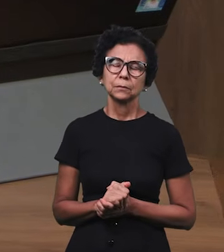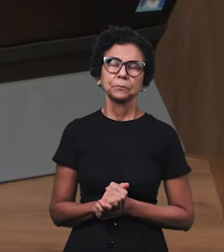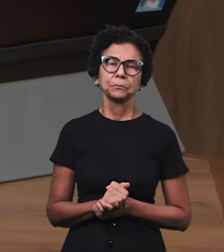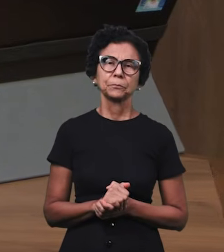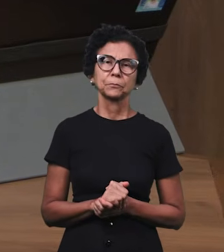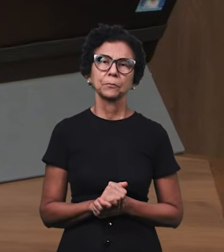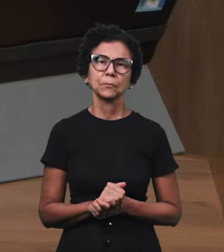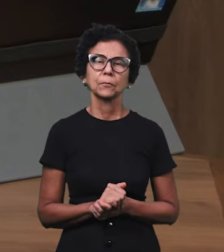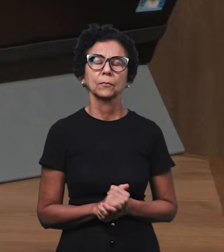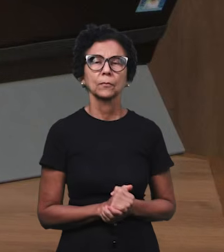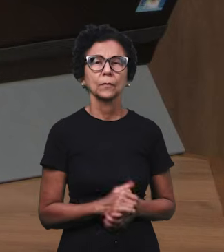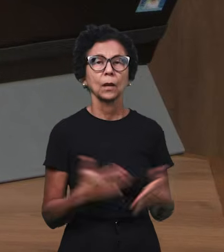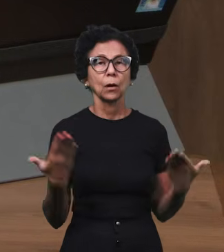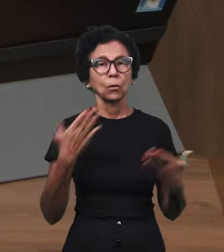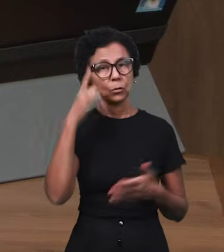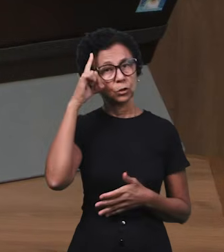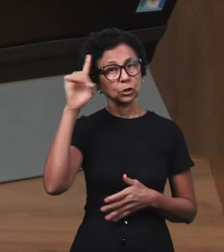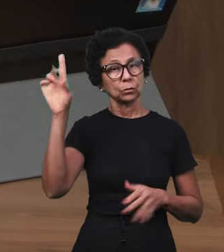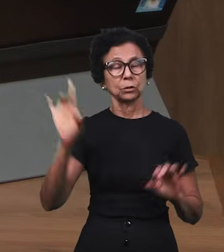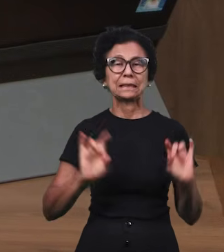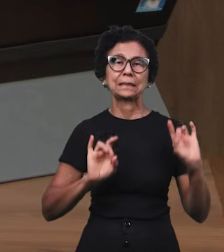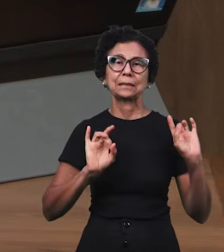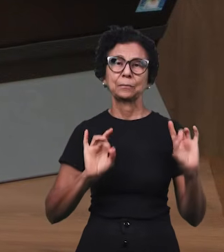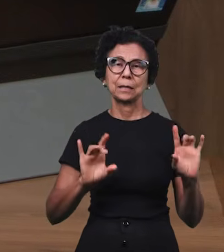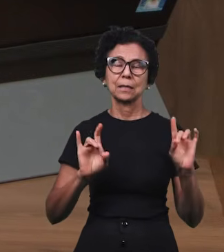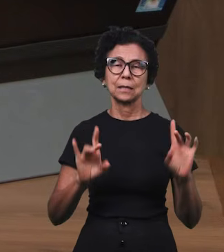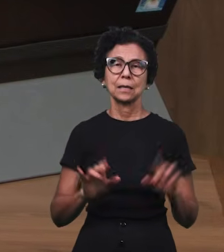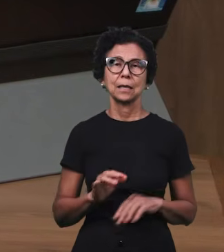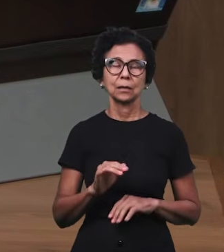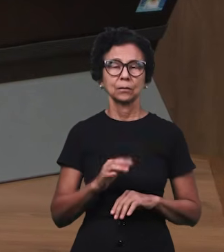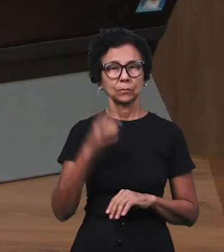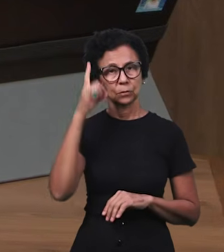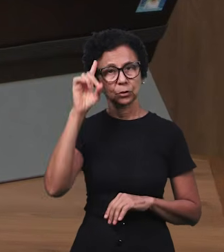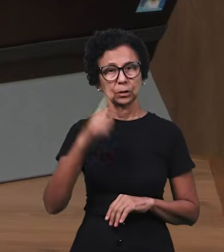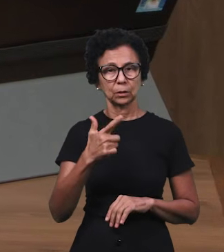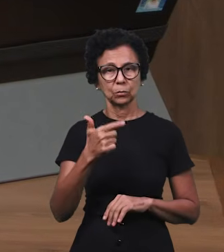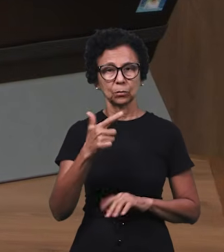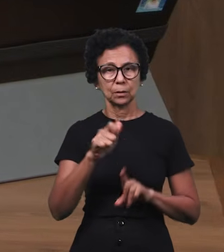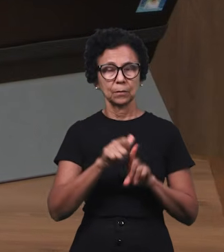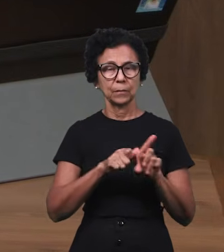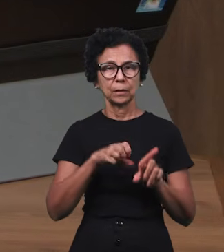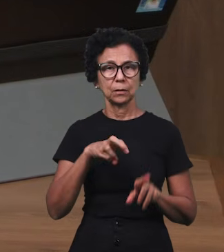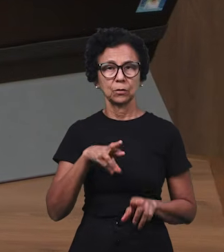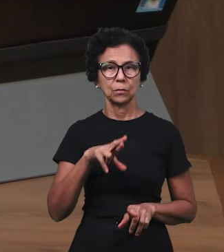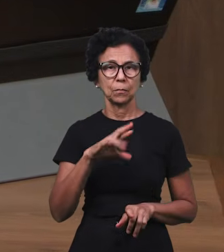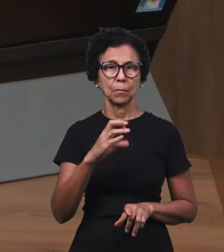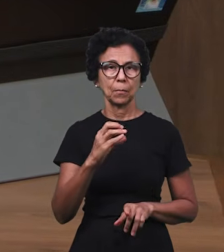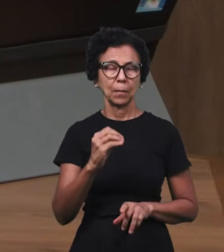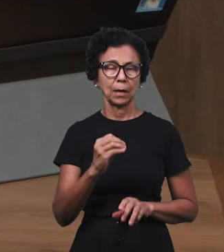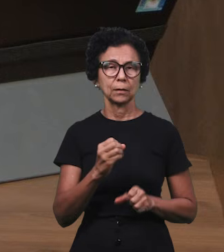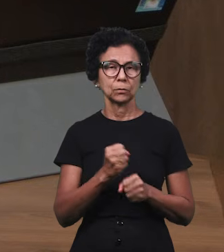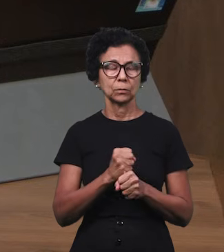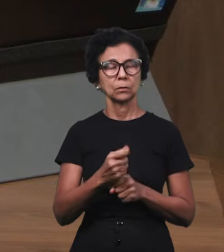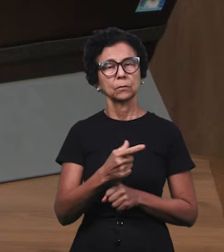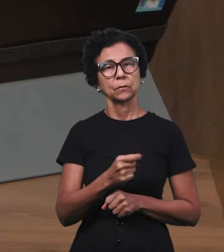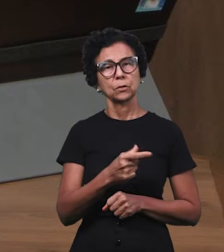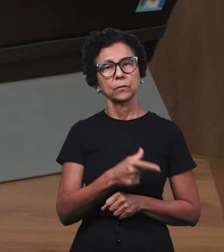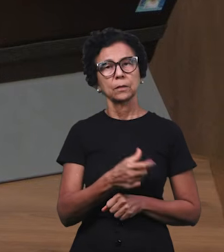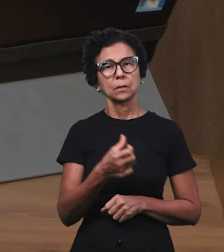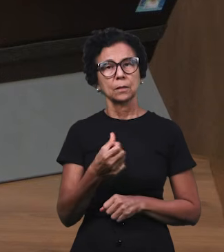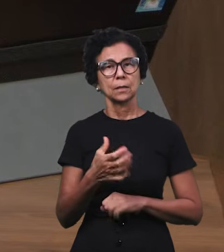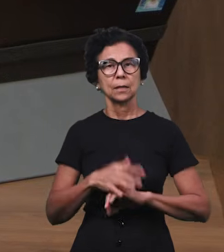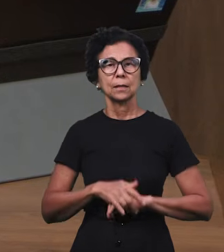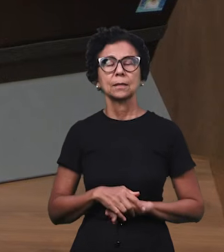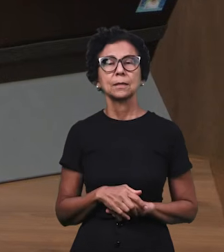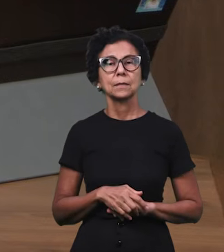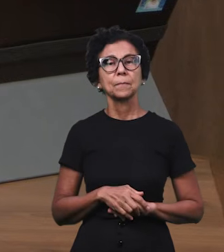estamos gravando num dia especial. Hoje é dia 12 de março de 2026 e hoje é Dia Mundial do